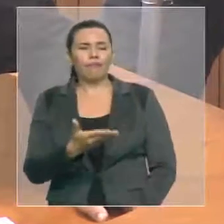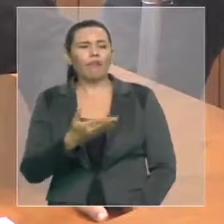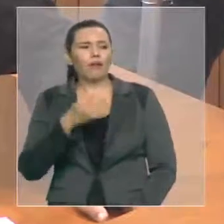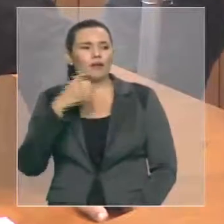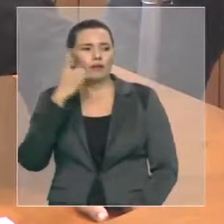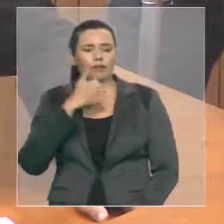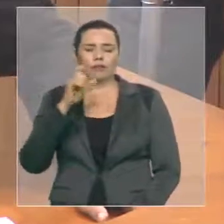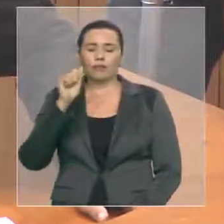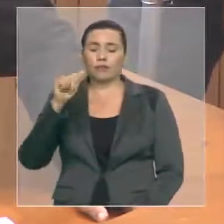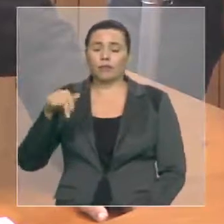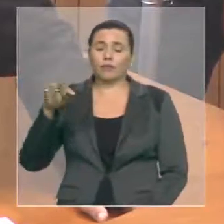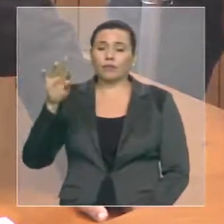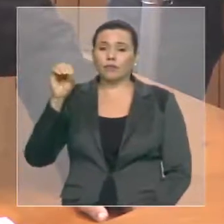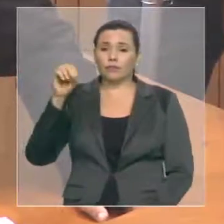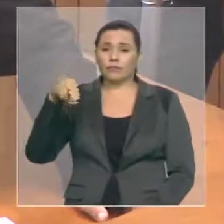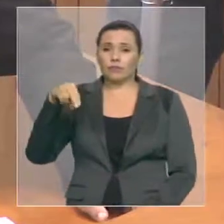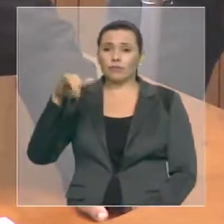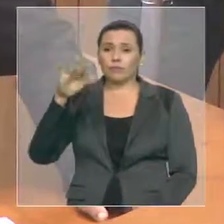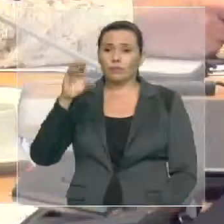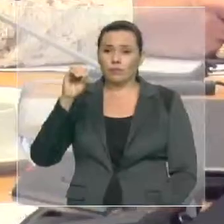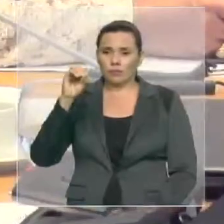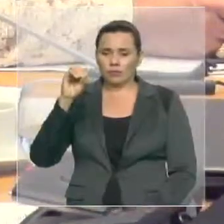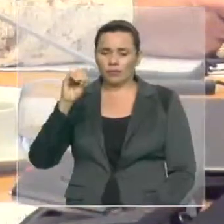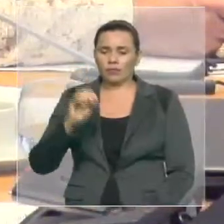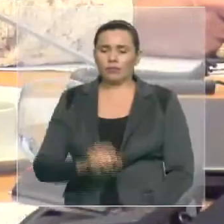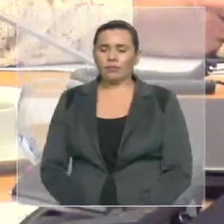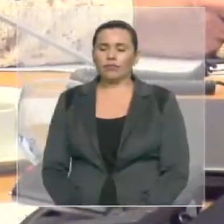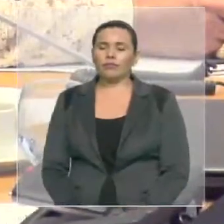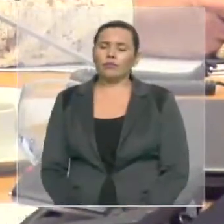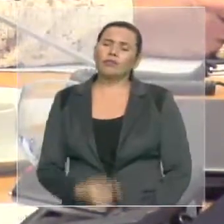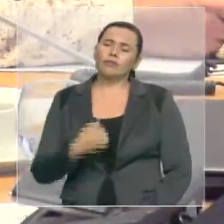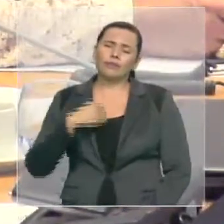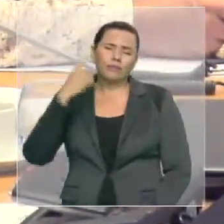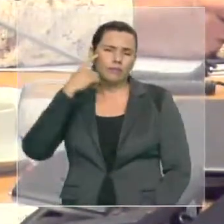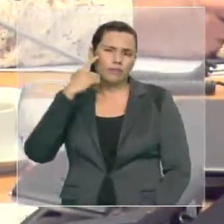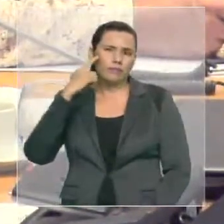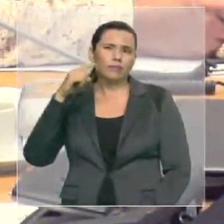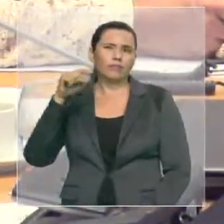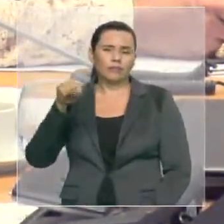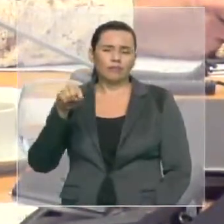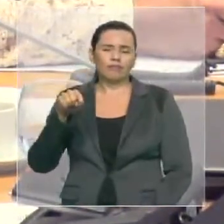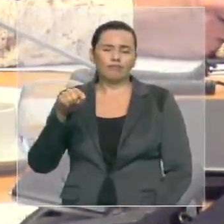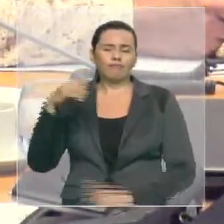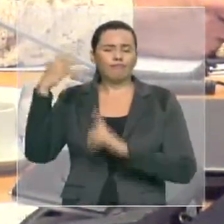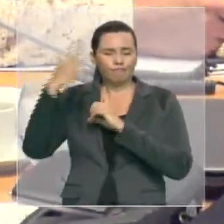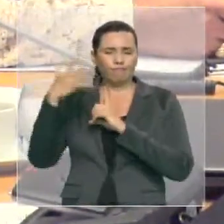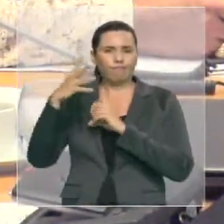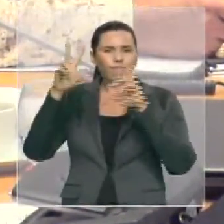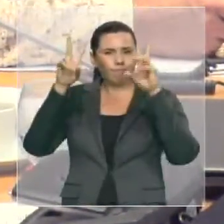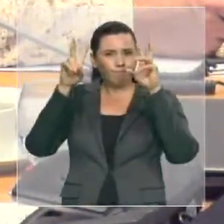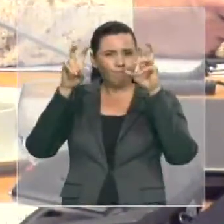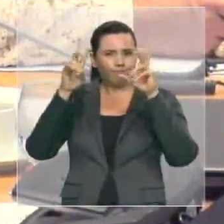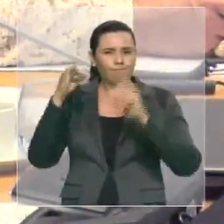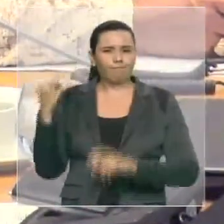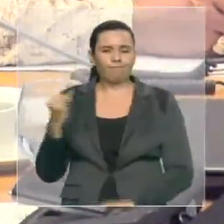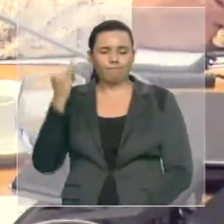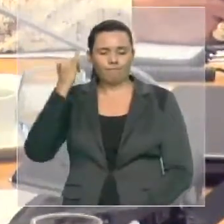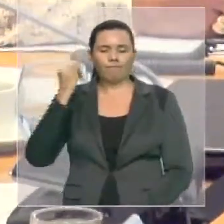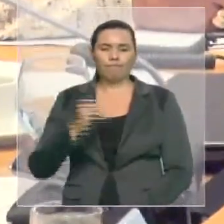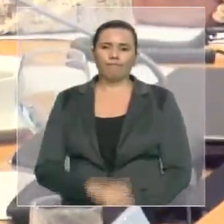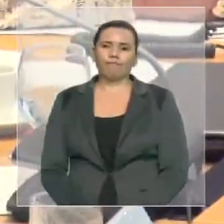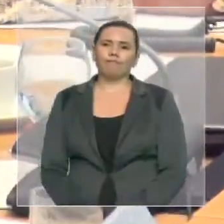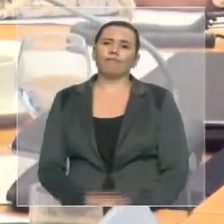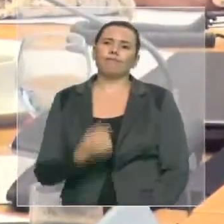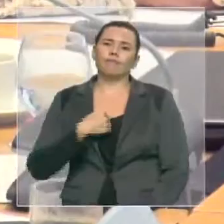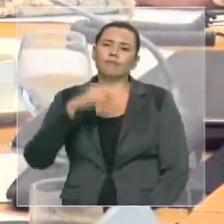importante e, anteriormente, já foi discutido nessa casa em mandatos anteriores, e eu me lembro que sempre os